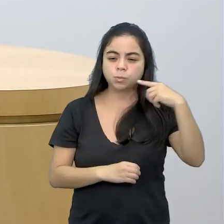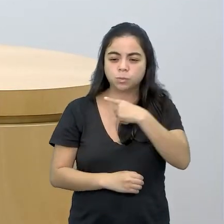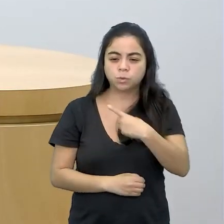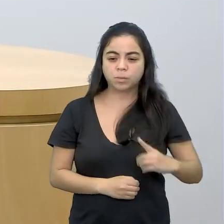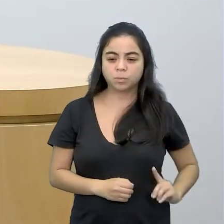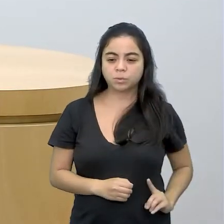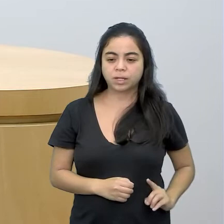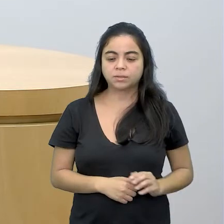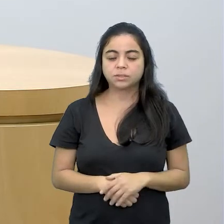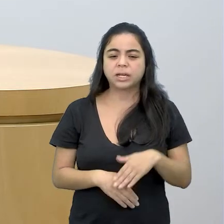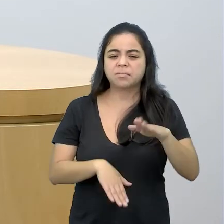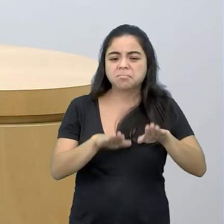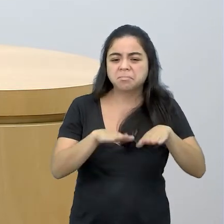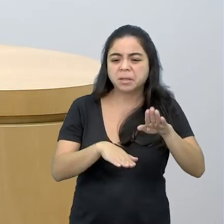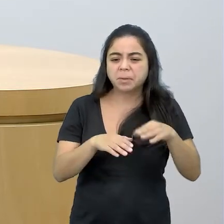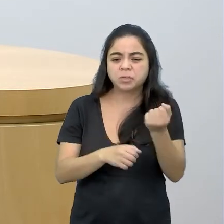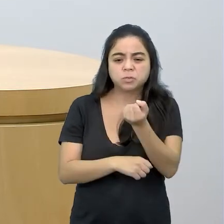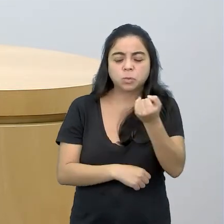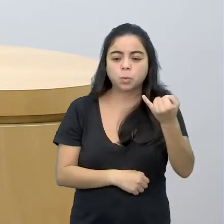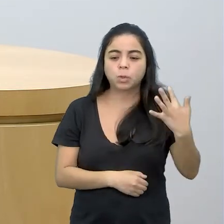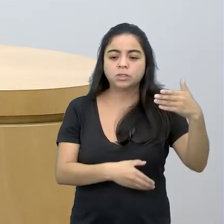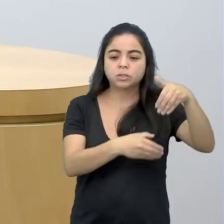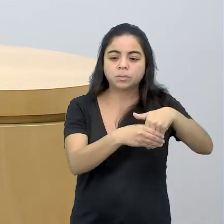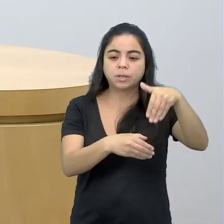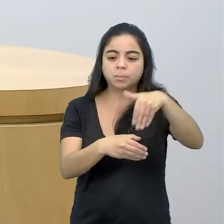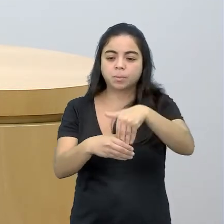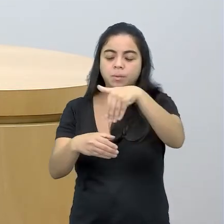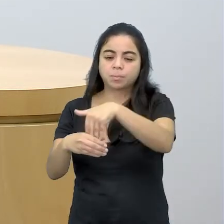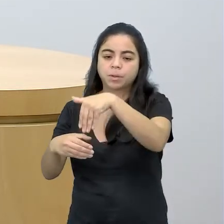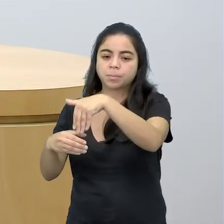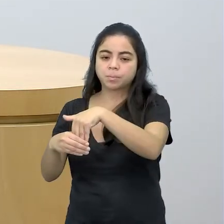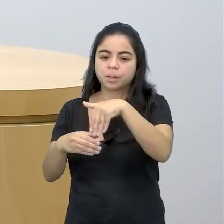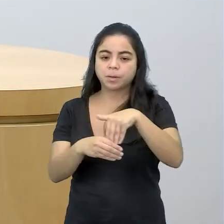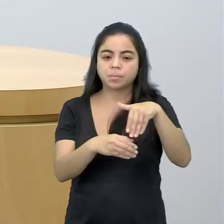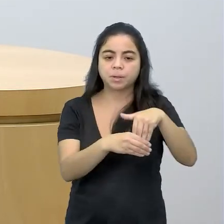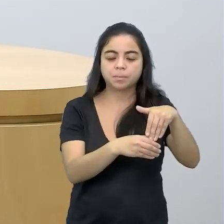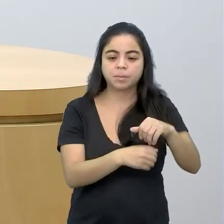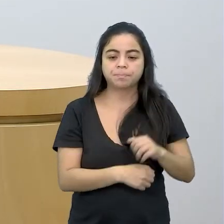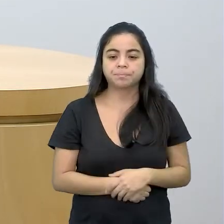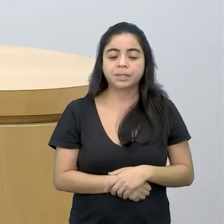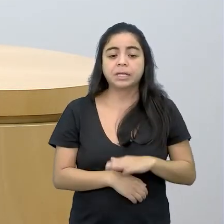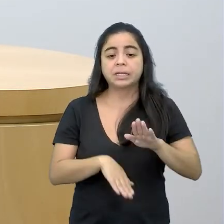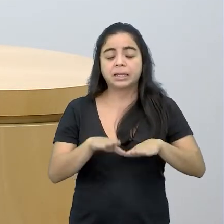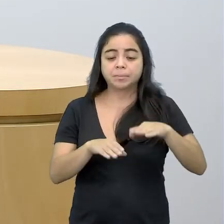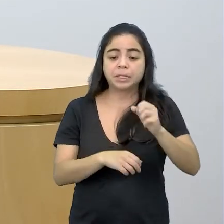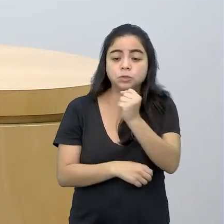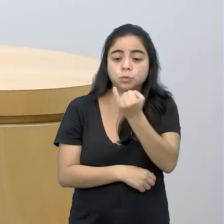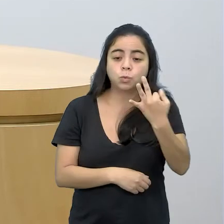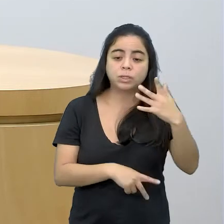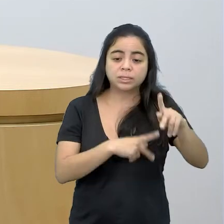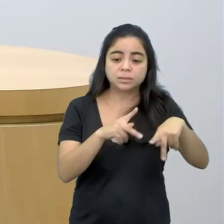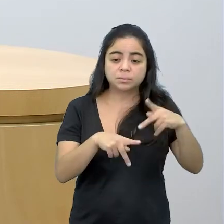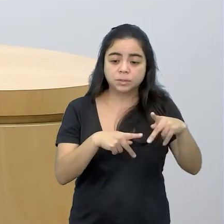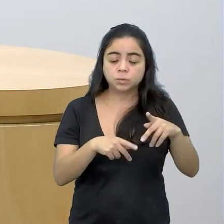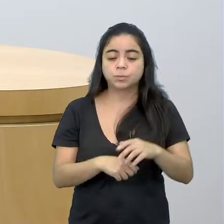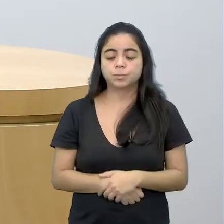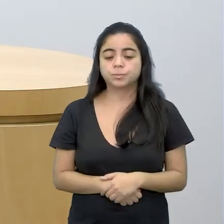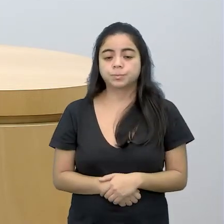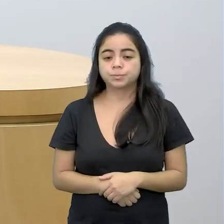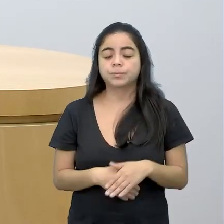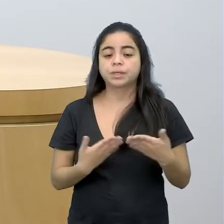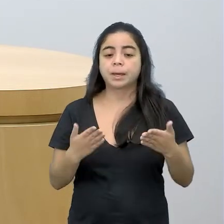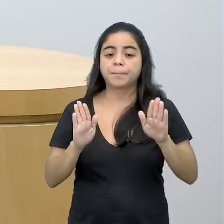quantidade de eleitos, né, de cada estado, proporcional à população que cada estado possui. Enquanto